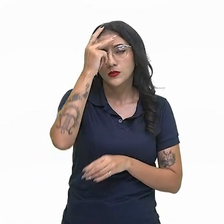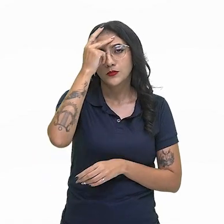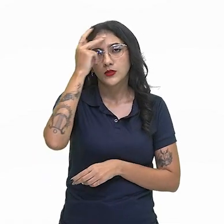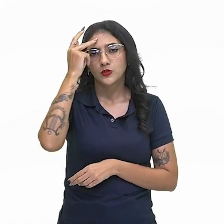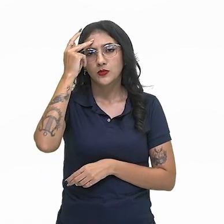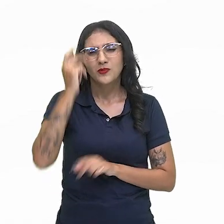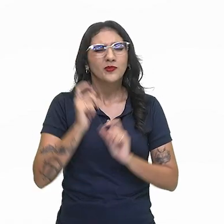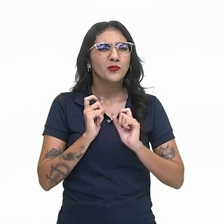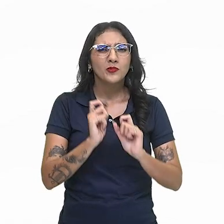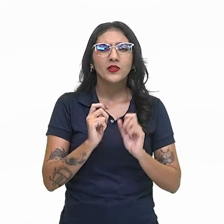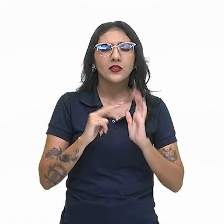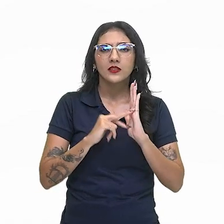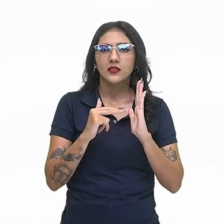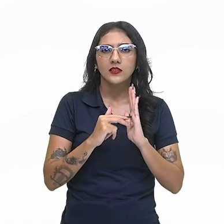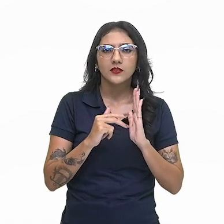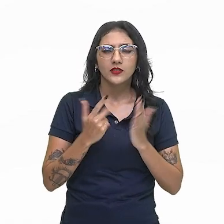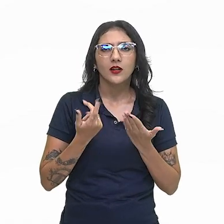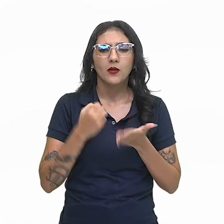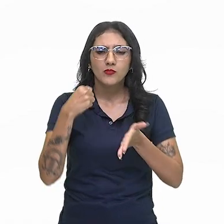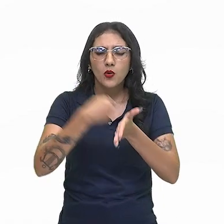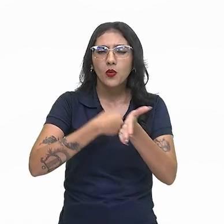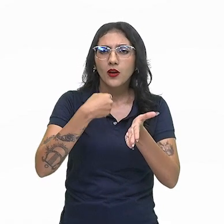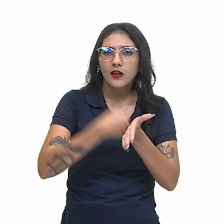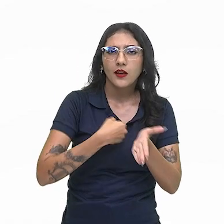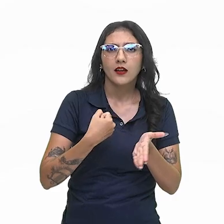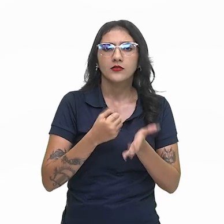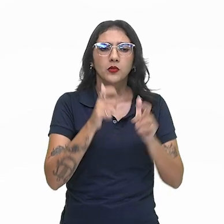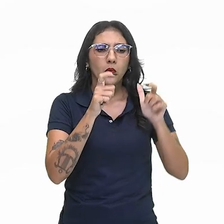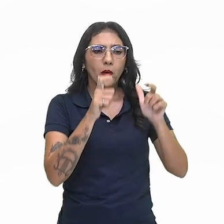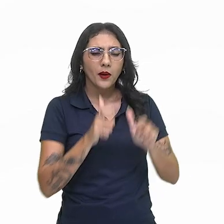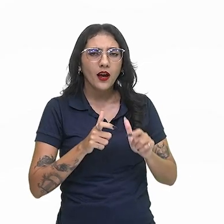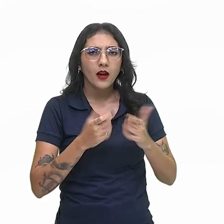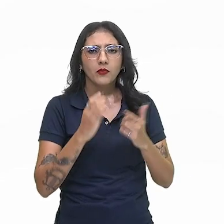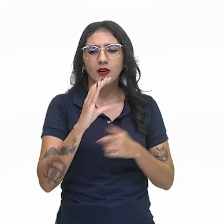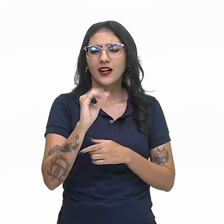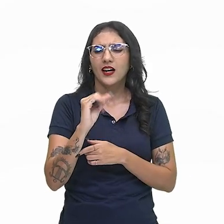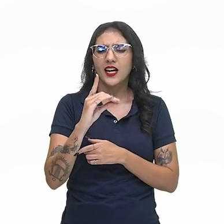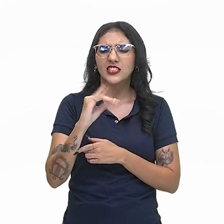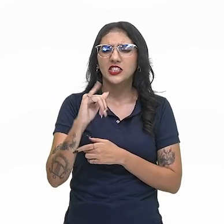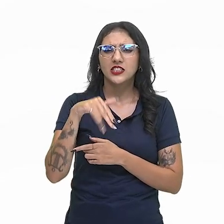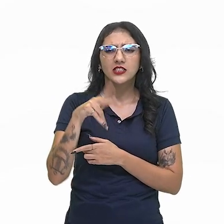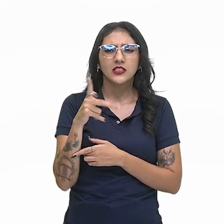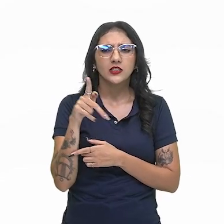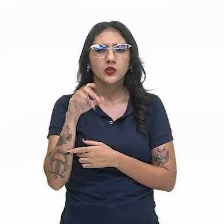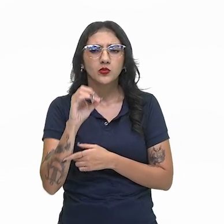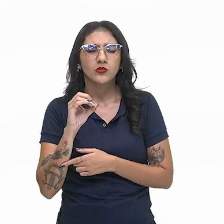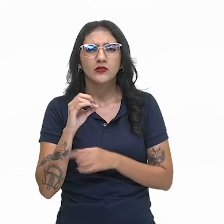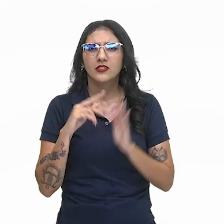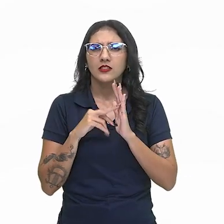esse cadinho, né? É a luta, é o local. O cadinho é aquele recipiente onde